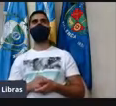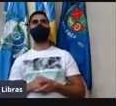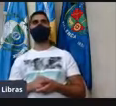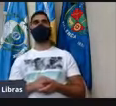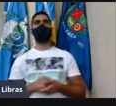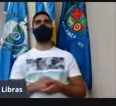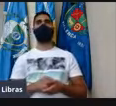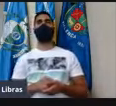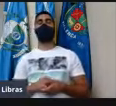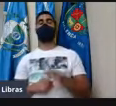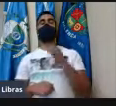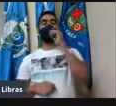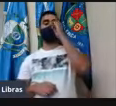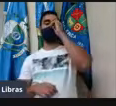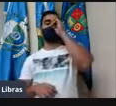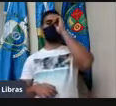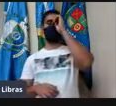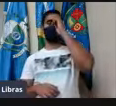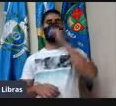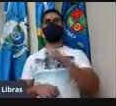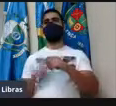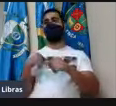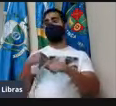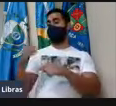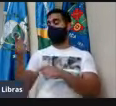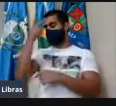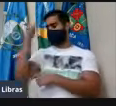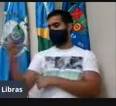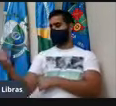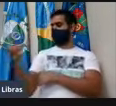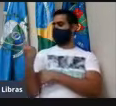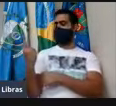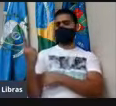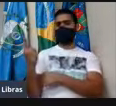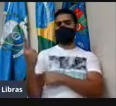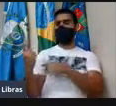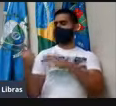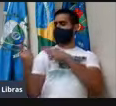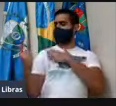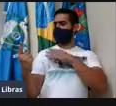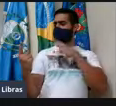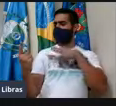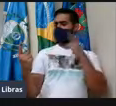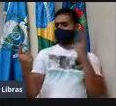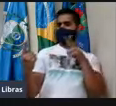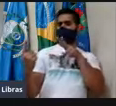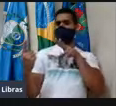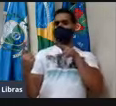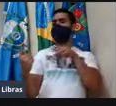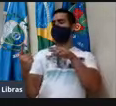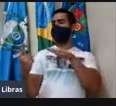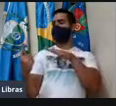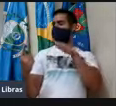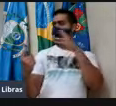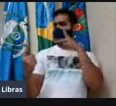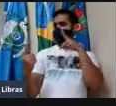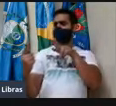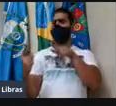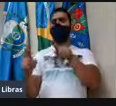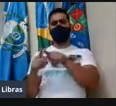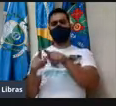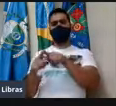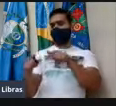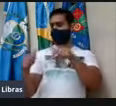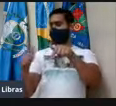recomendo a vocês o seguinte, que tratem o servidor com toda a atenção, com toda a